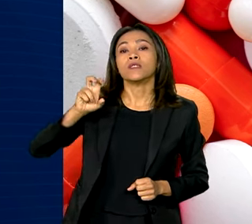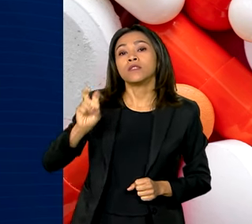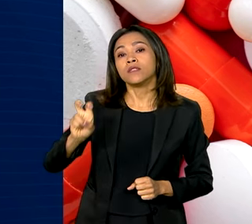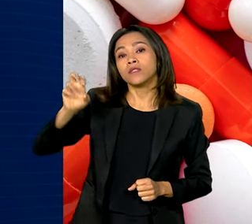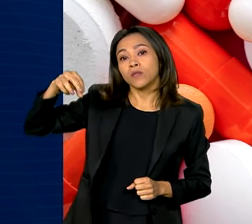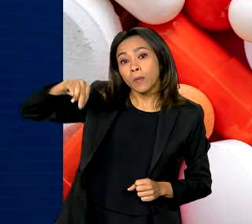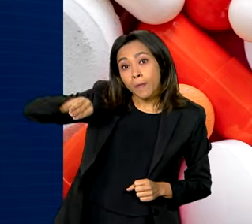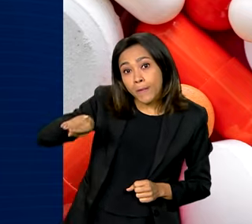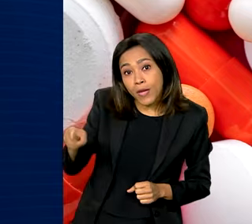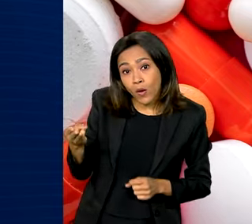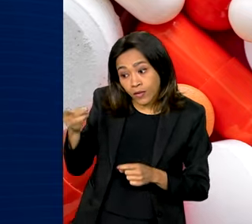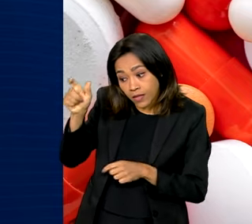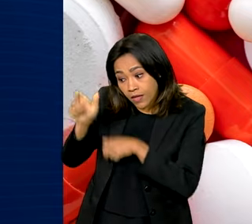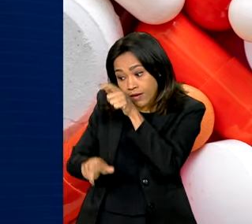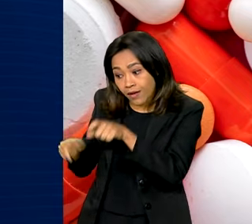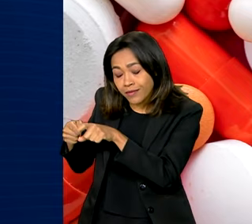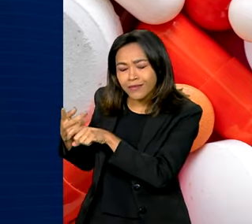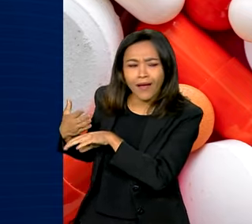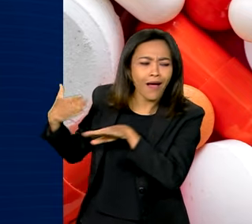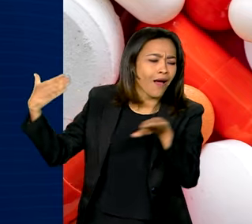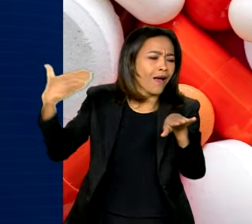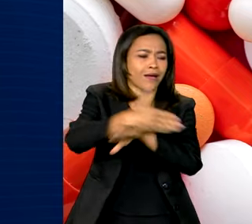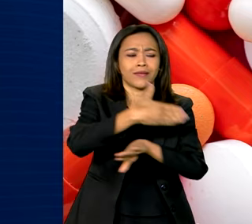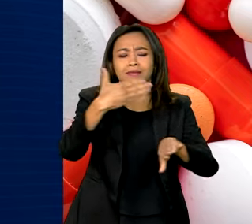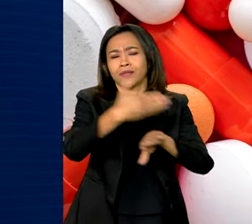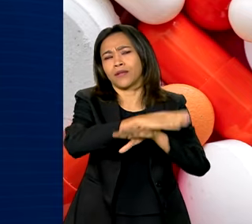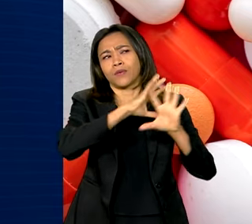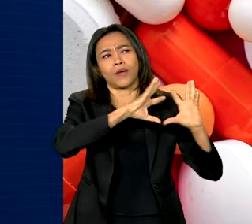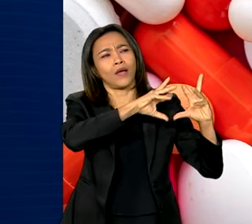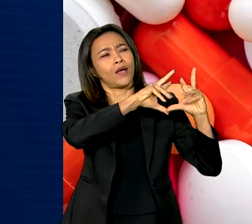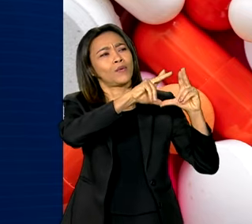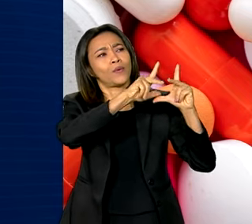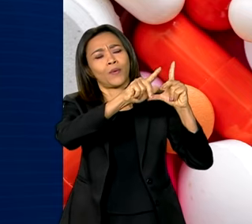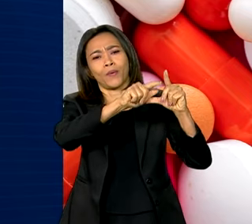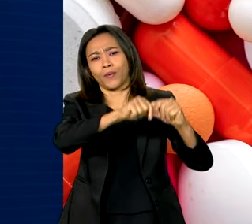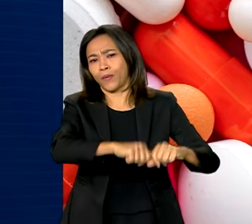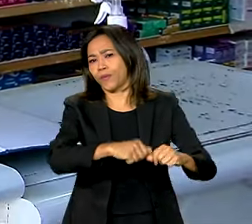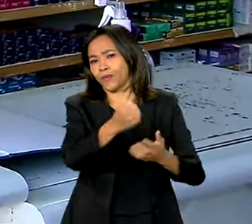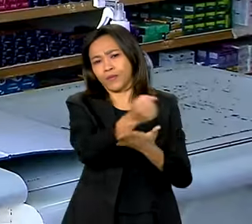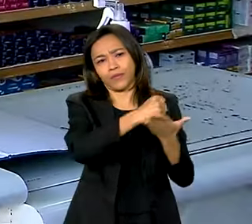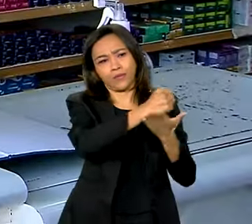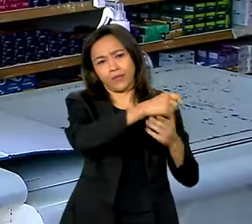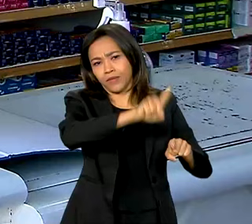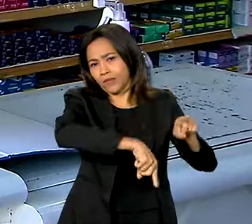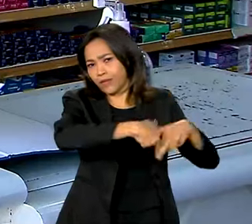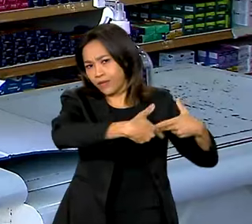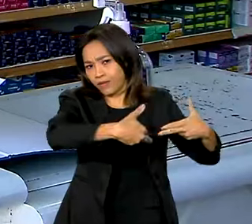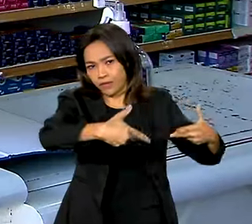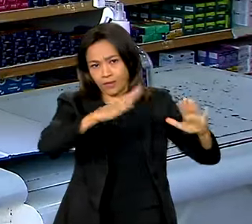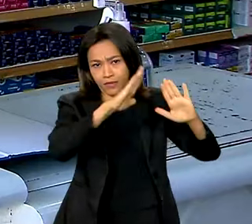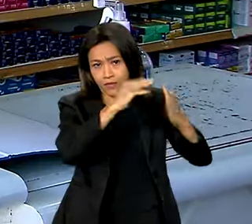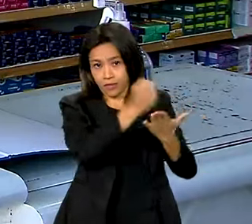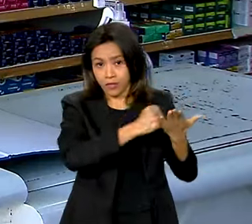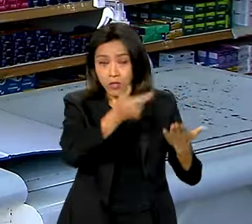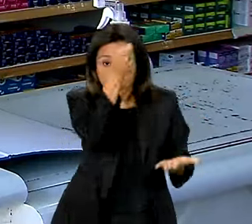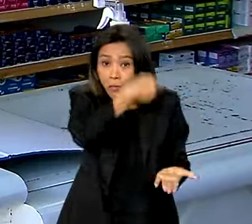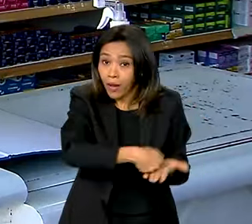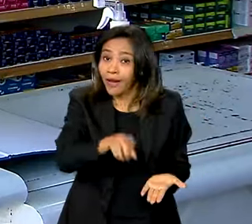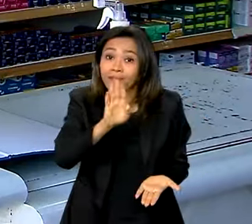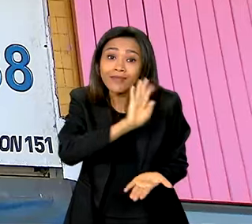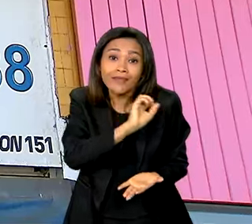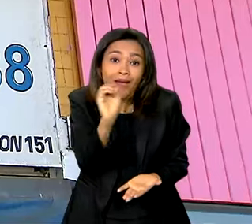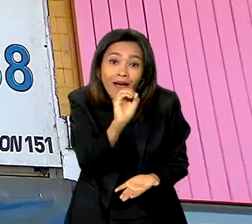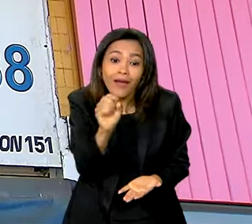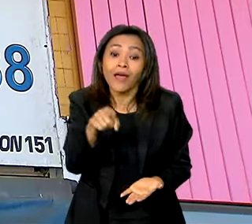TM acesso a todos os produtos da prateleira sem pagar nada Alexandre tem uma farmácia em